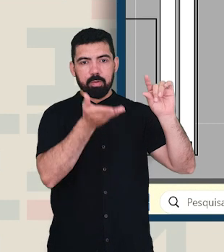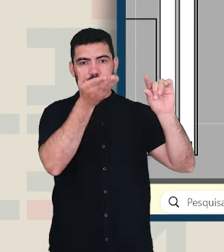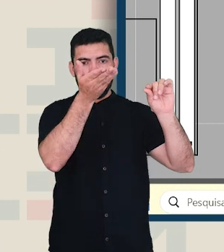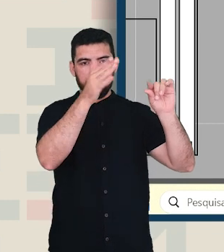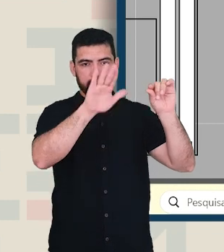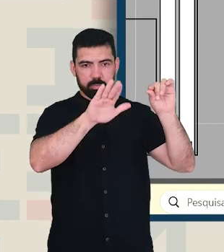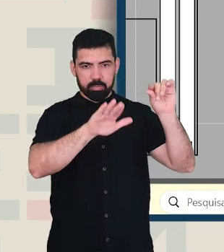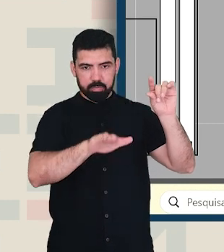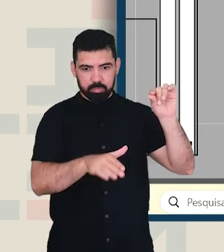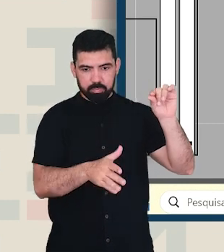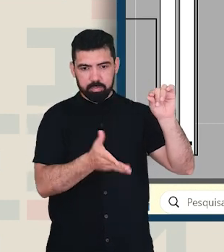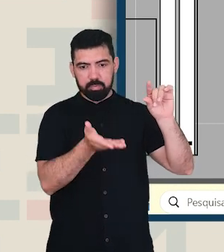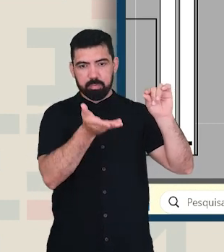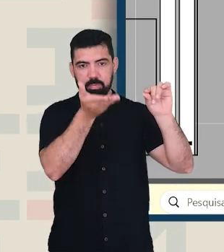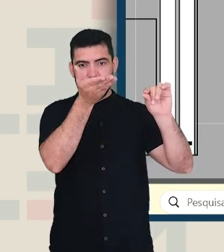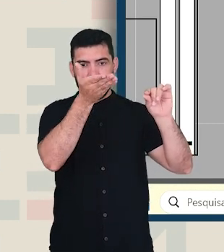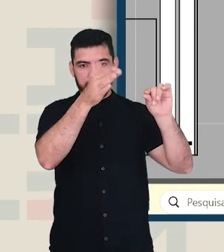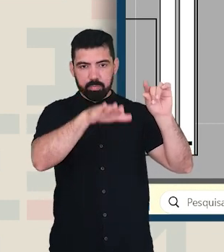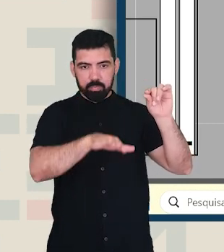Não, isto é sim.